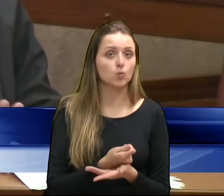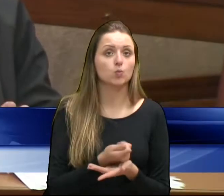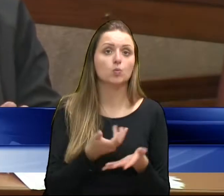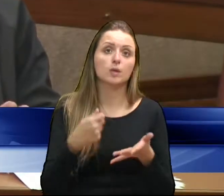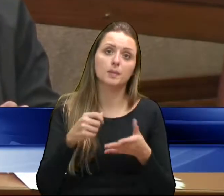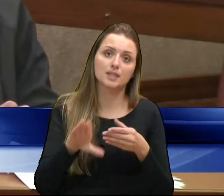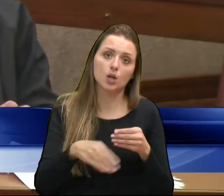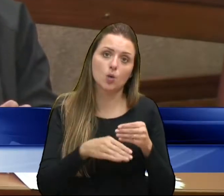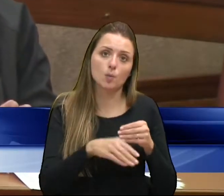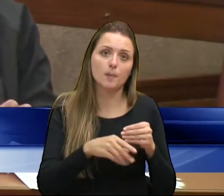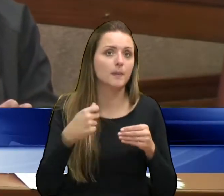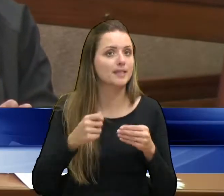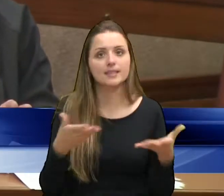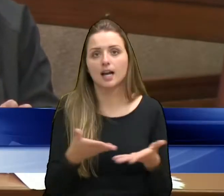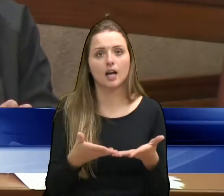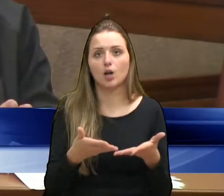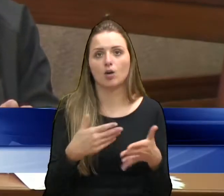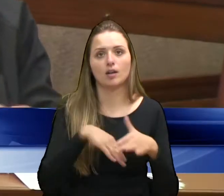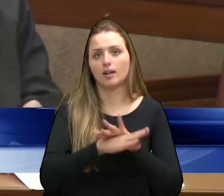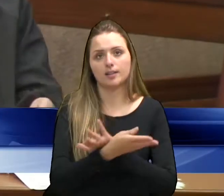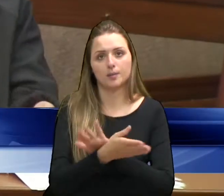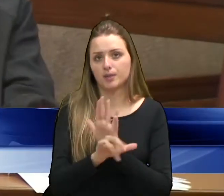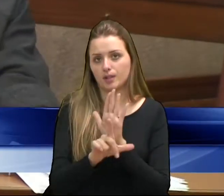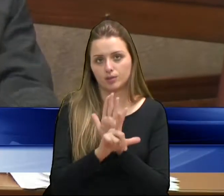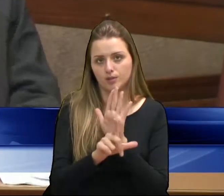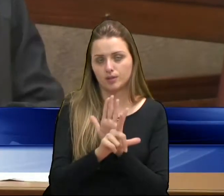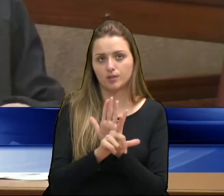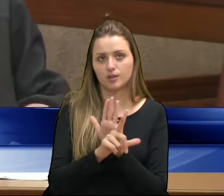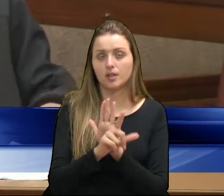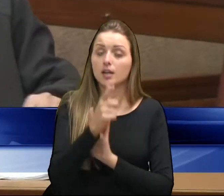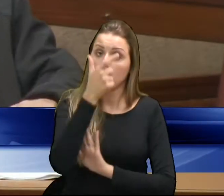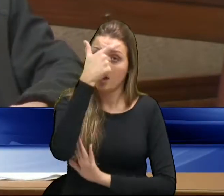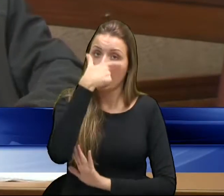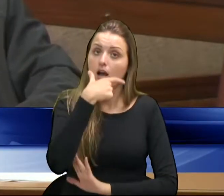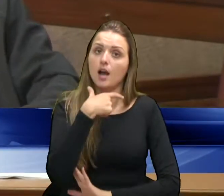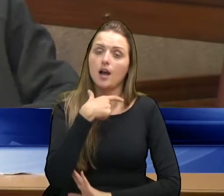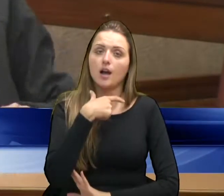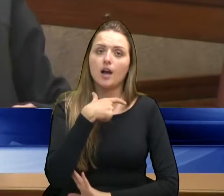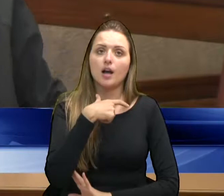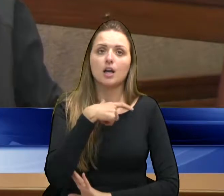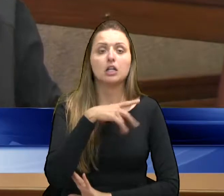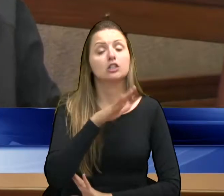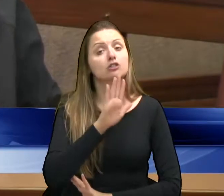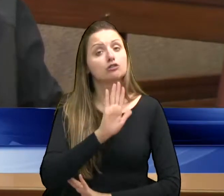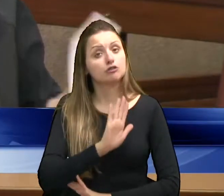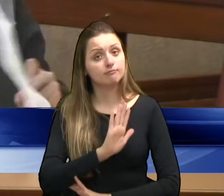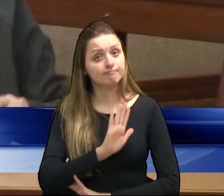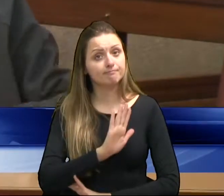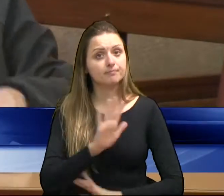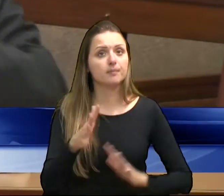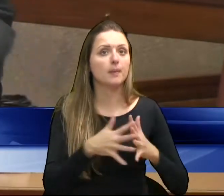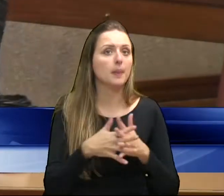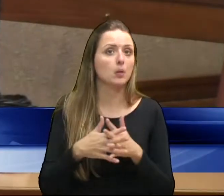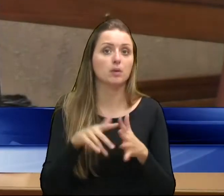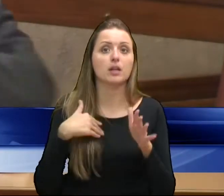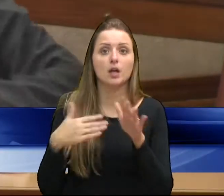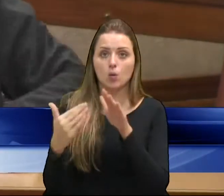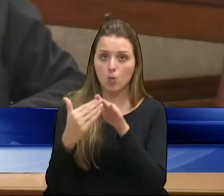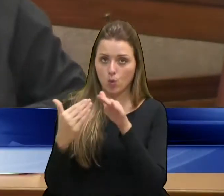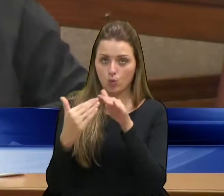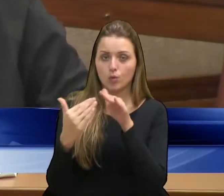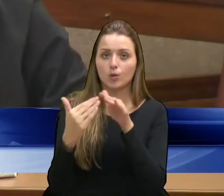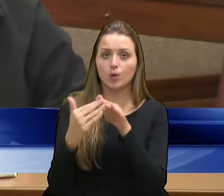ser colocado tem que ser colocado agora, né? Acho que até é arriscado o tipo de... Eu concordo com a